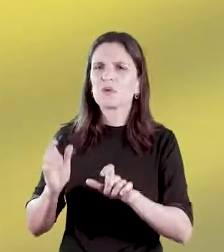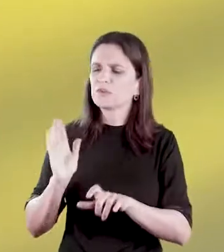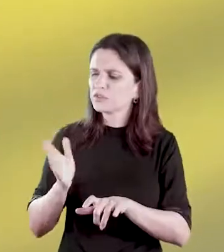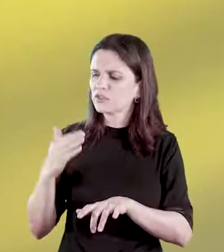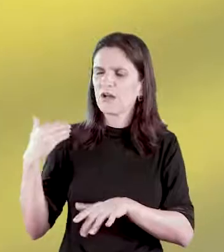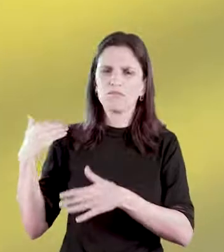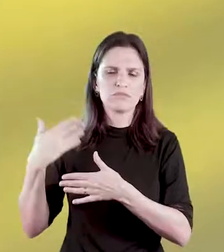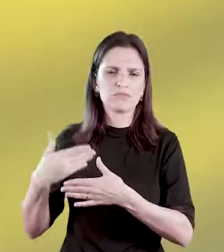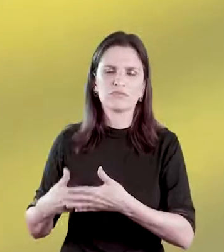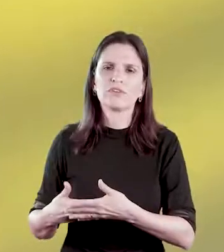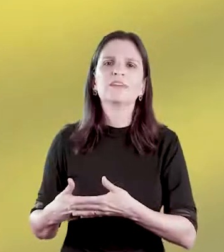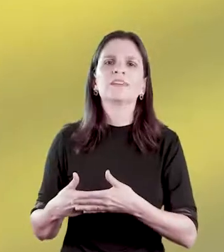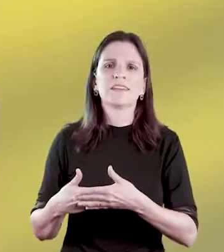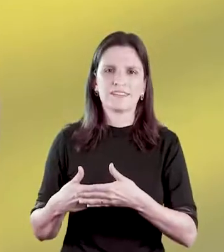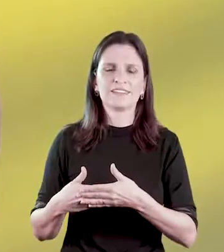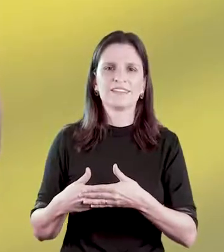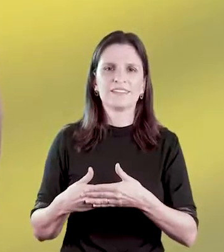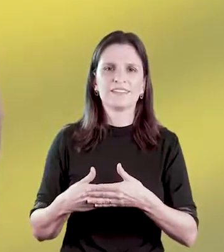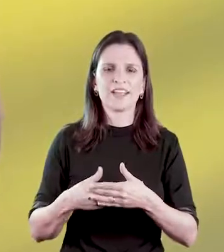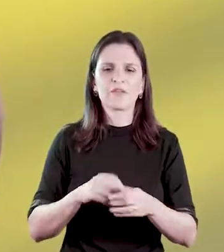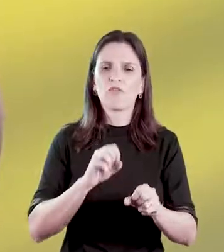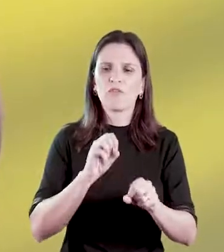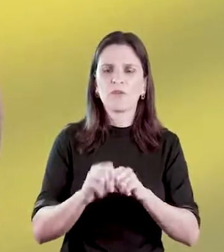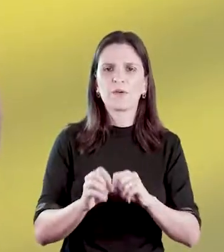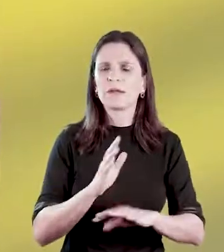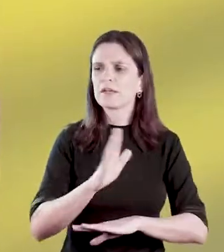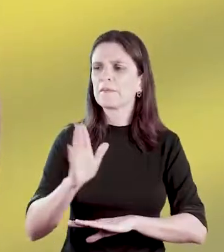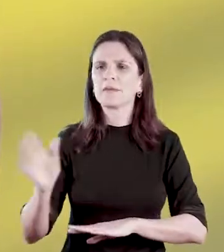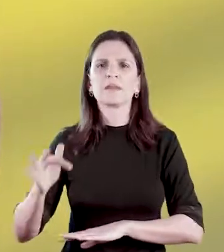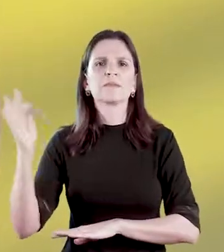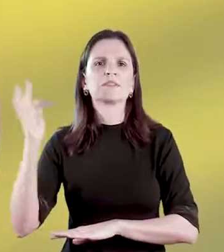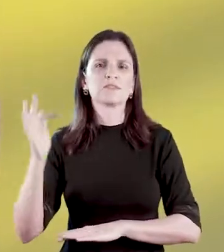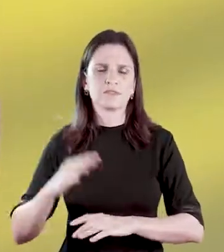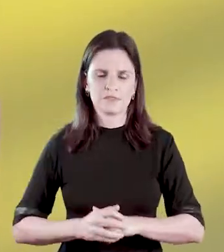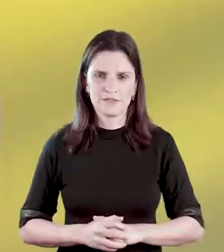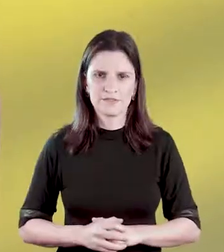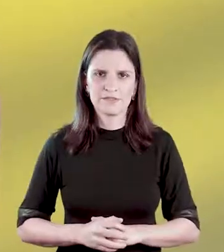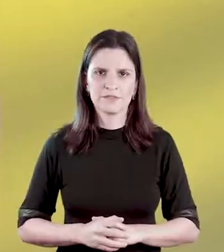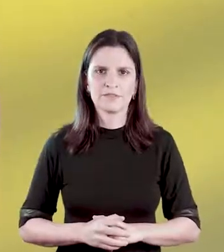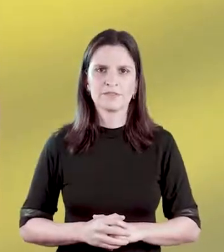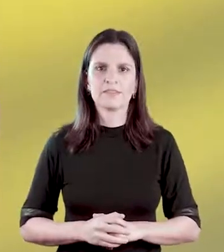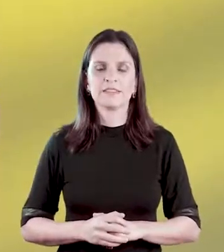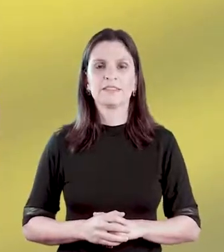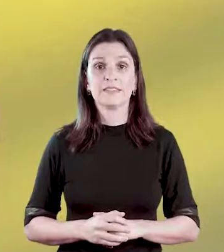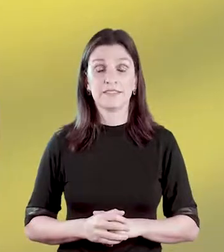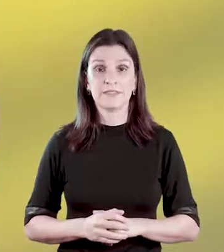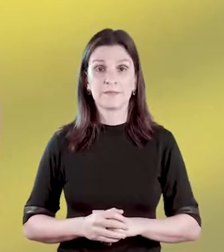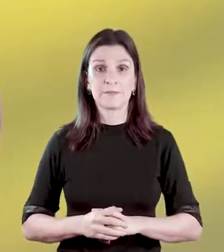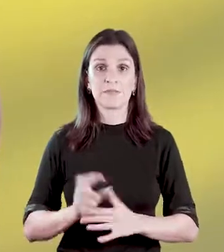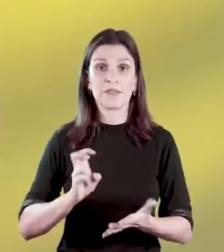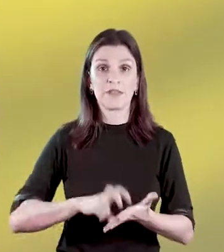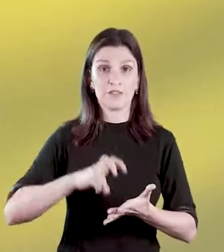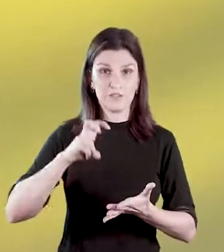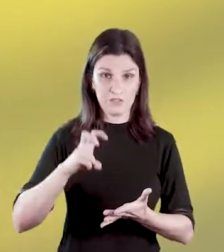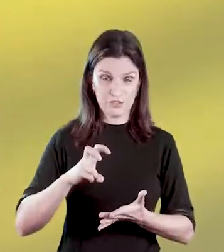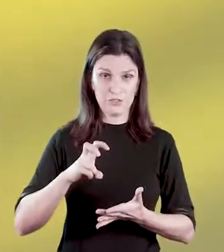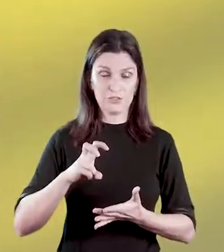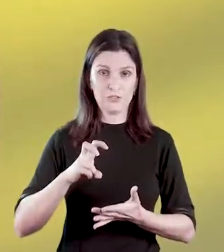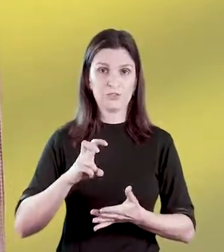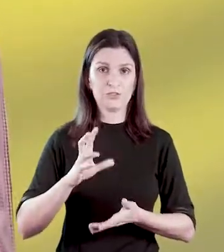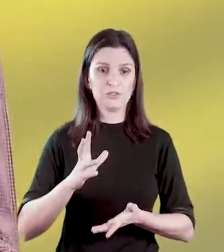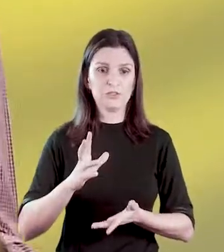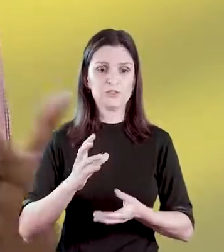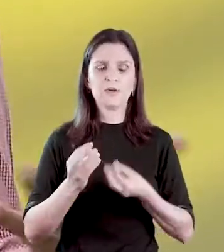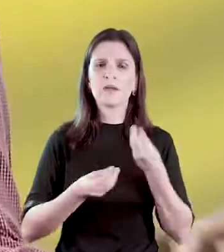assim por diante e a escola de manhã eu fui na escola no ano passado de manhã escolas que uma escola